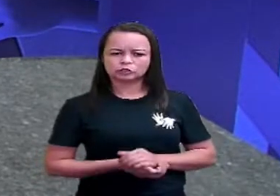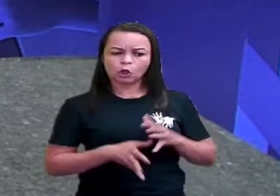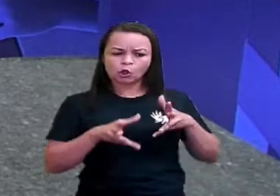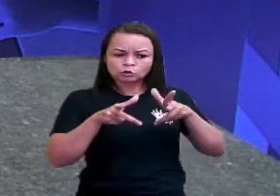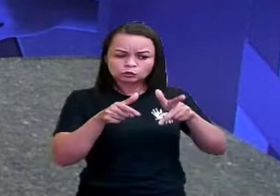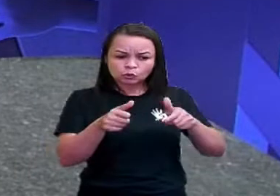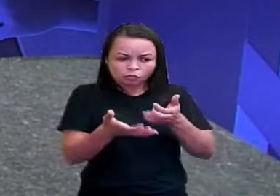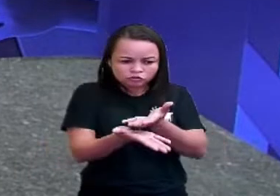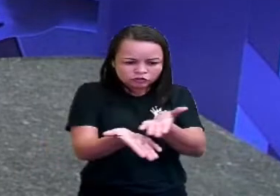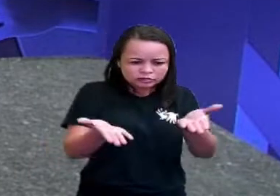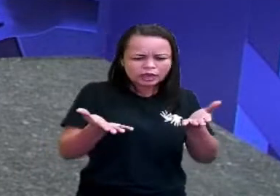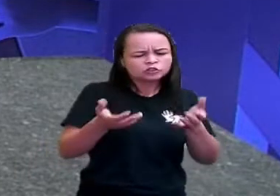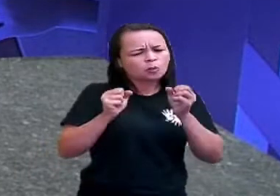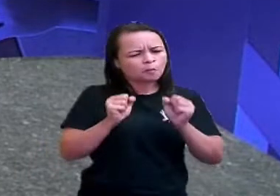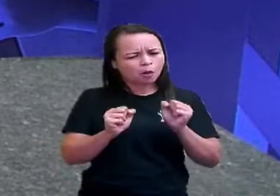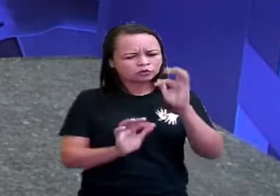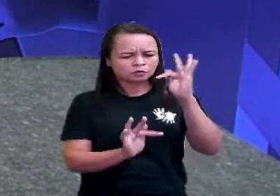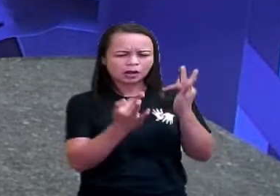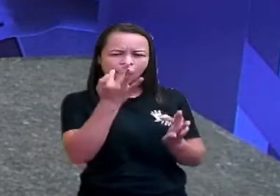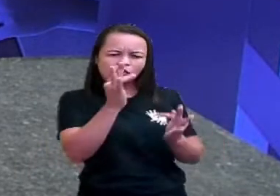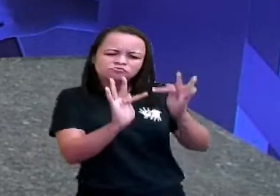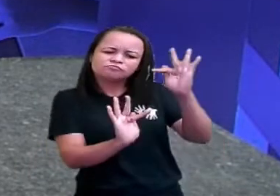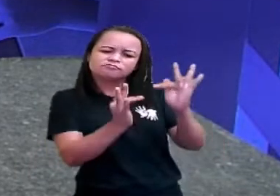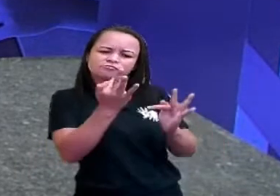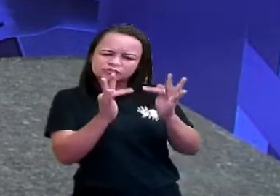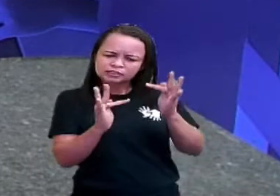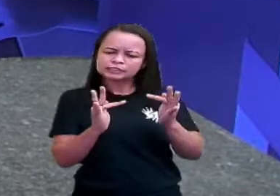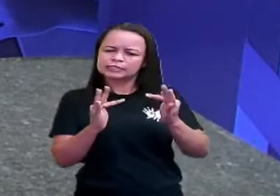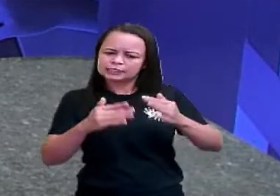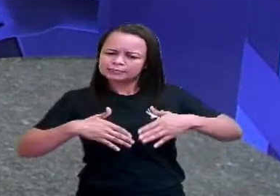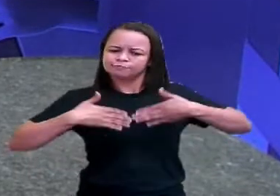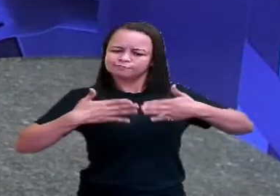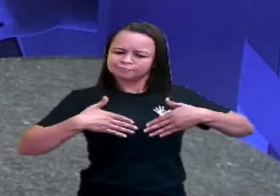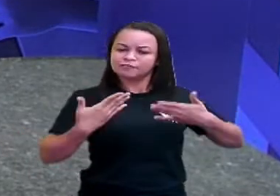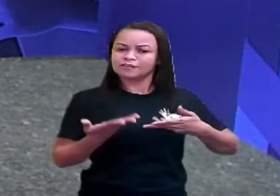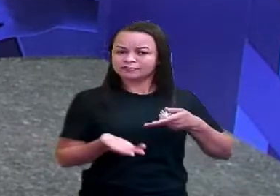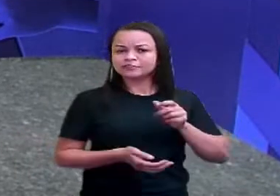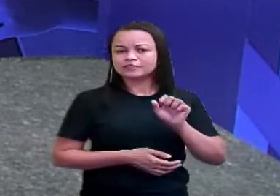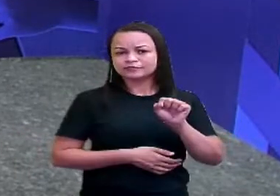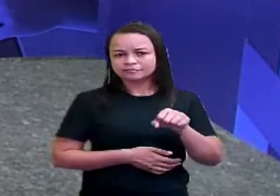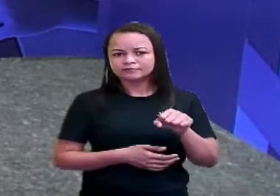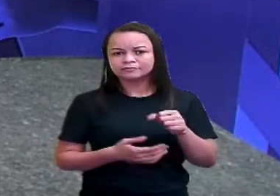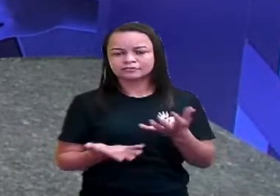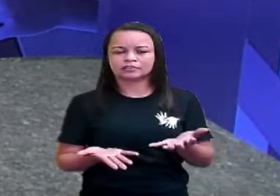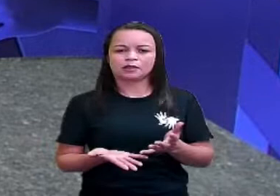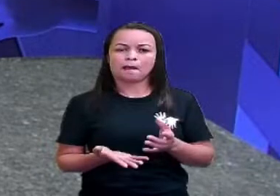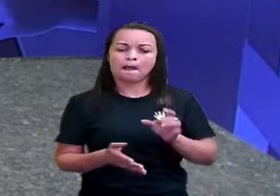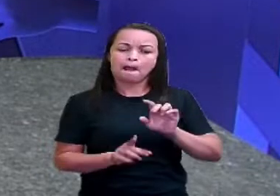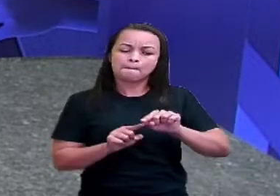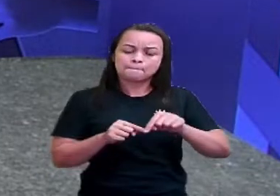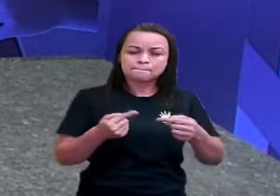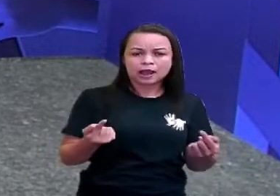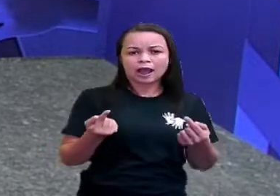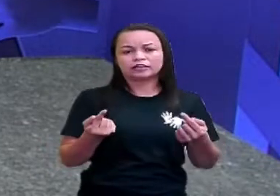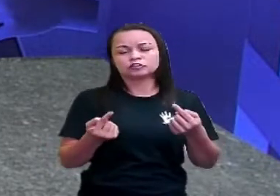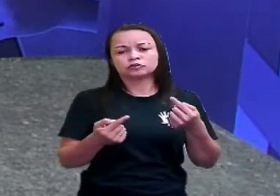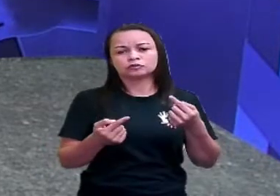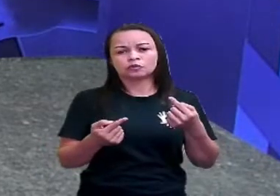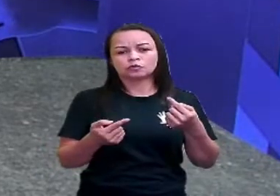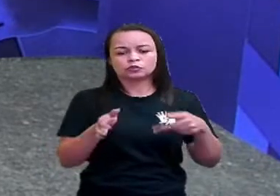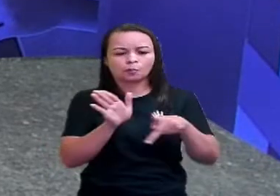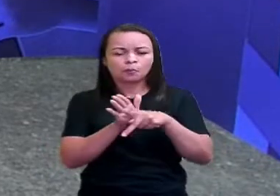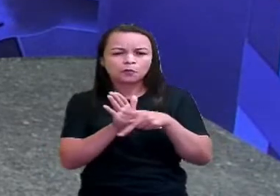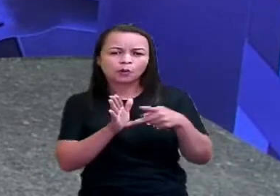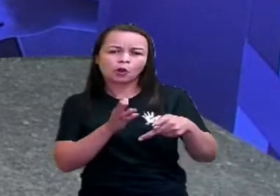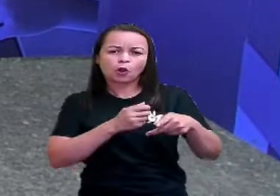pode brincar, festejar e se divertir, mas cada um com seu próprio rabo